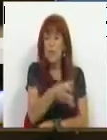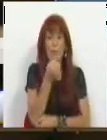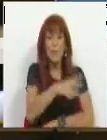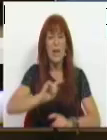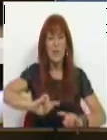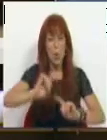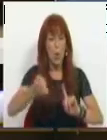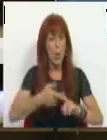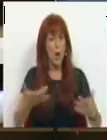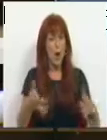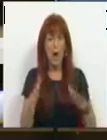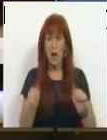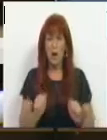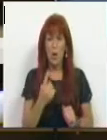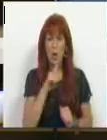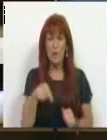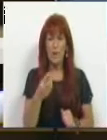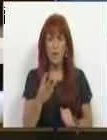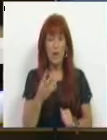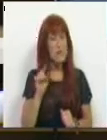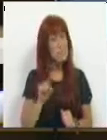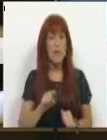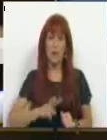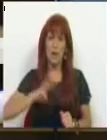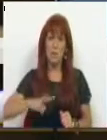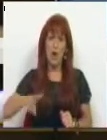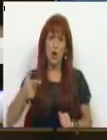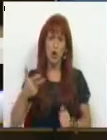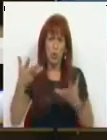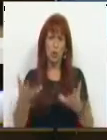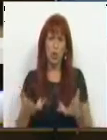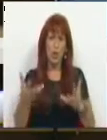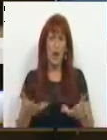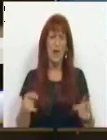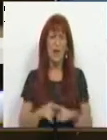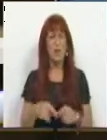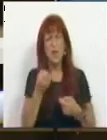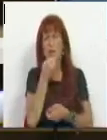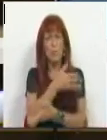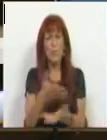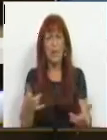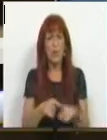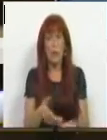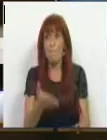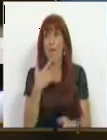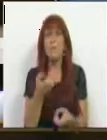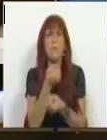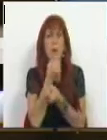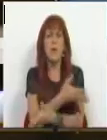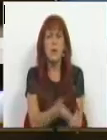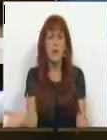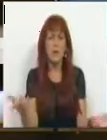desperdiçados anualmente é de 1,3 mil milhões de toneladas. Este desperdício, este mega